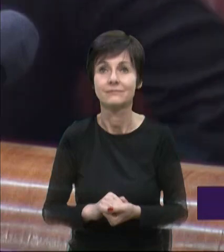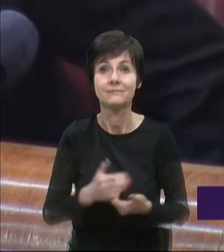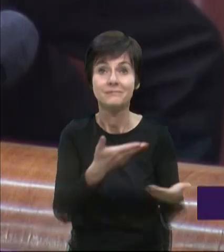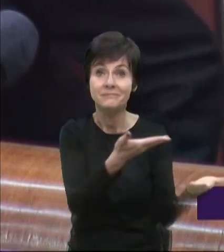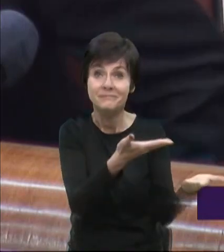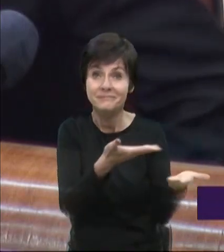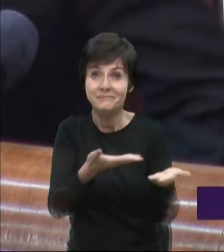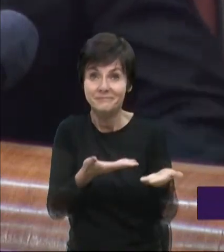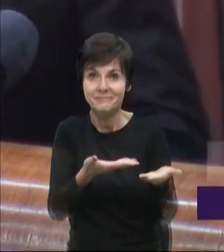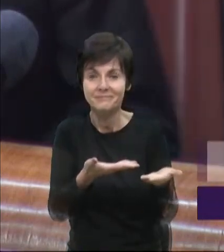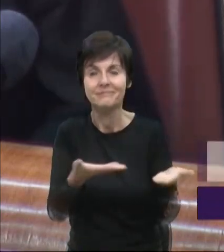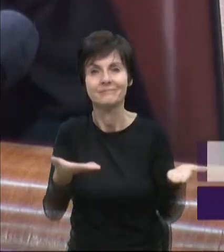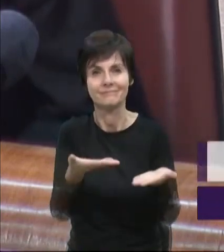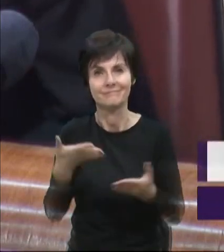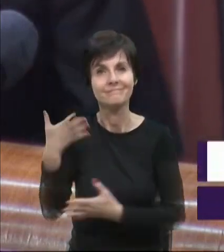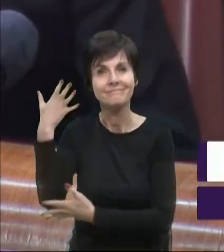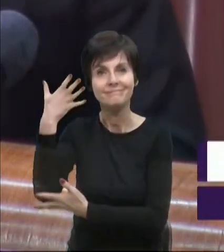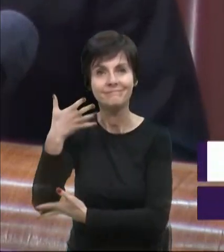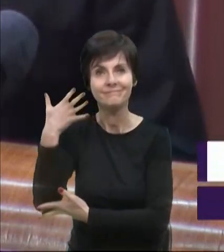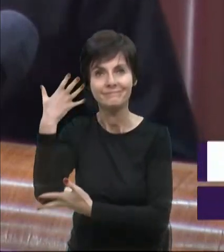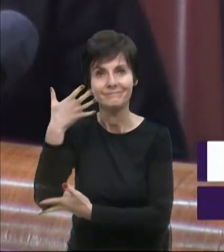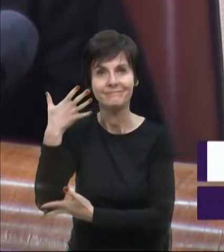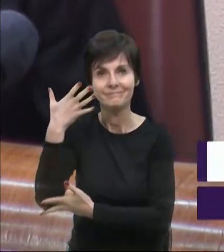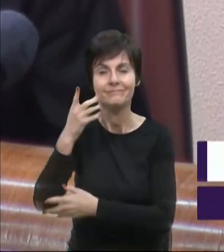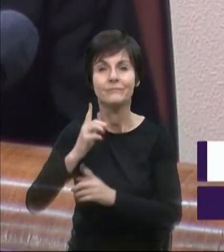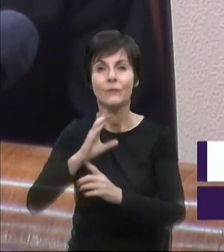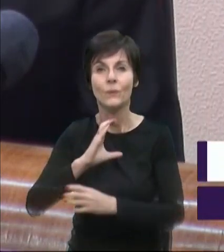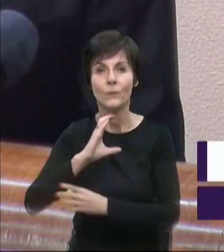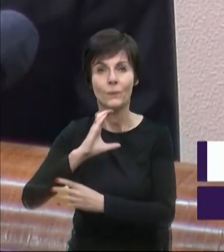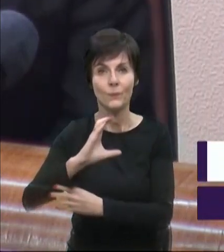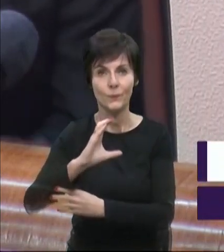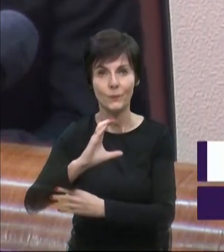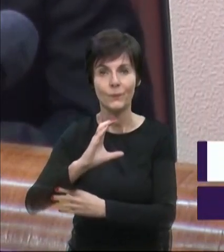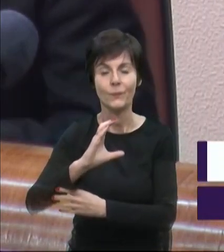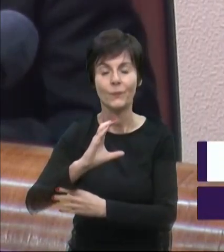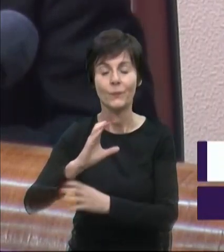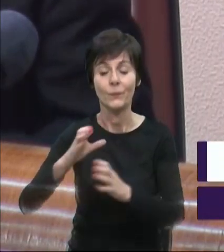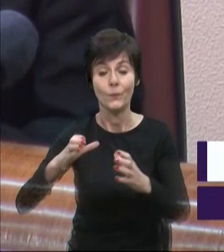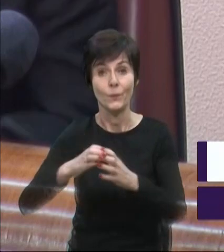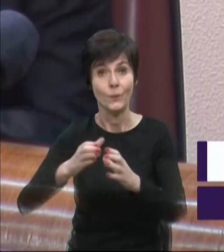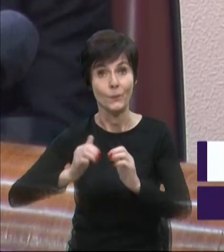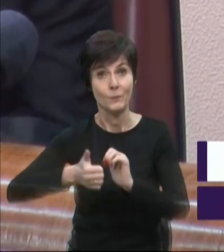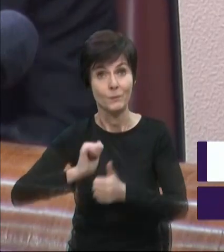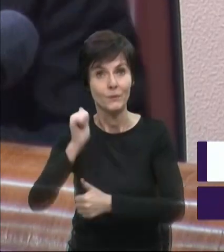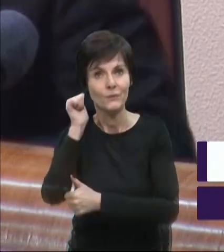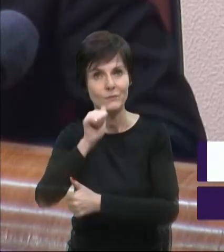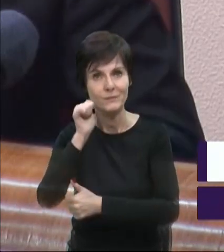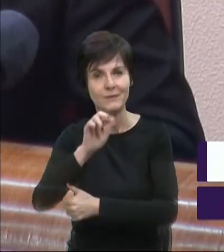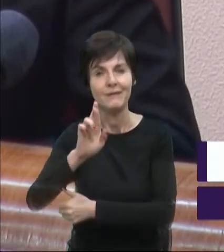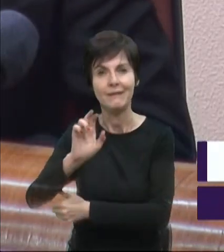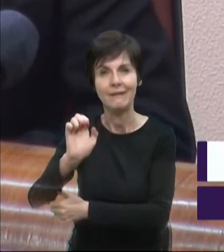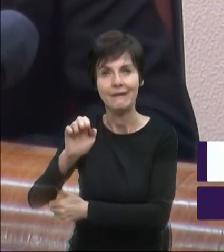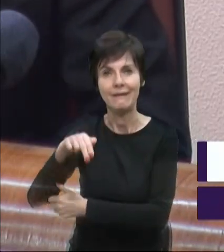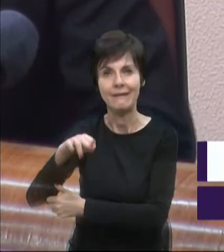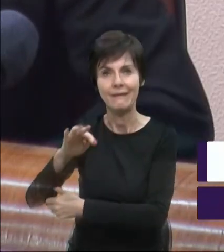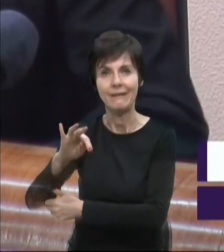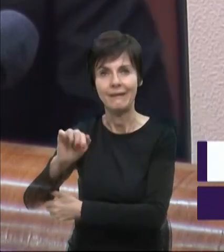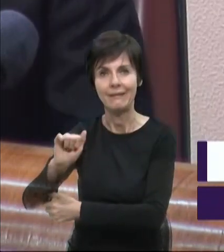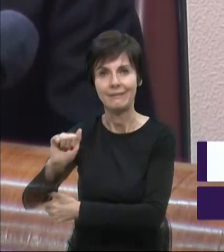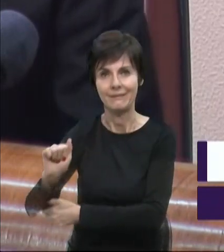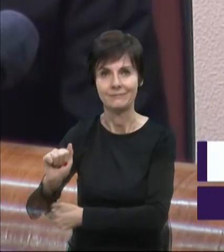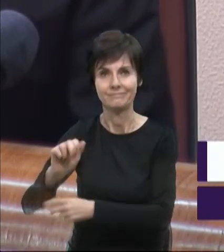Convido para sua manifestação a coordenadora do Departamento de Futebol Feminino, Renata